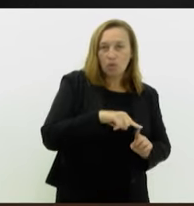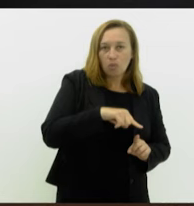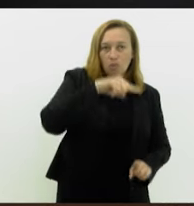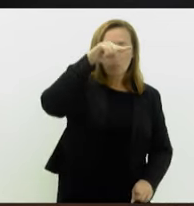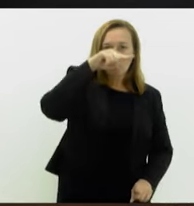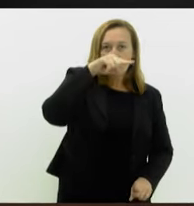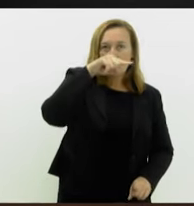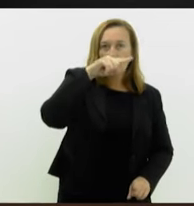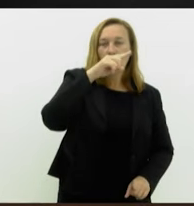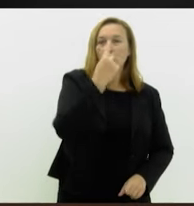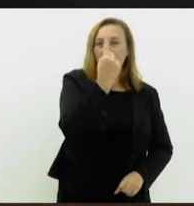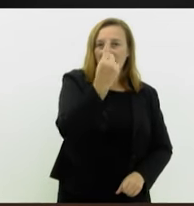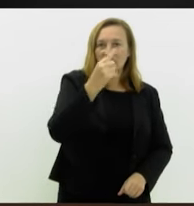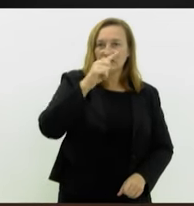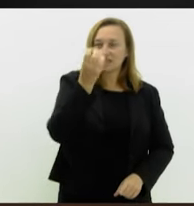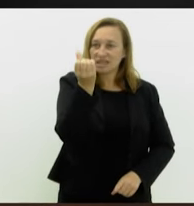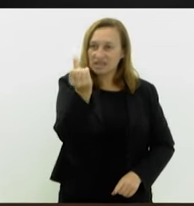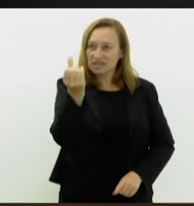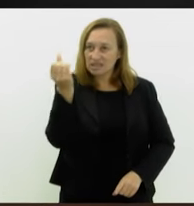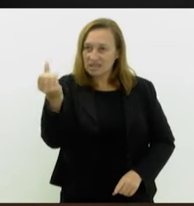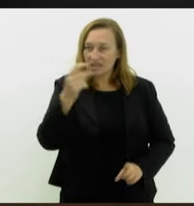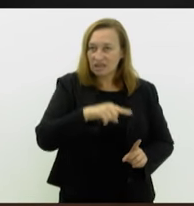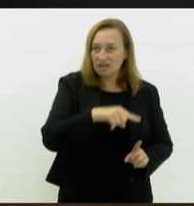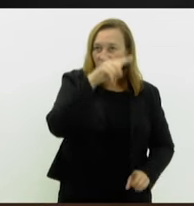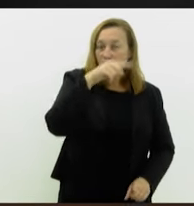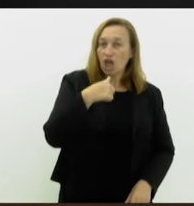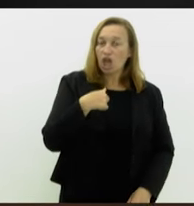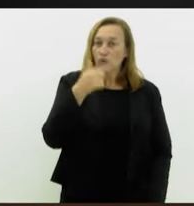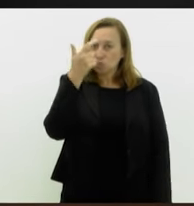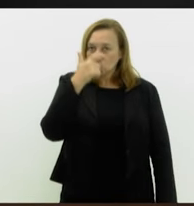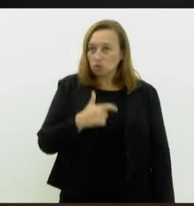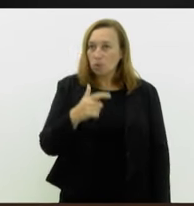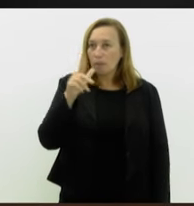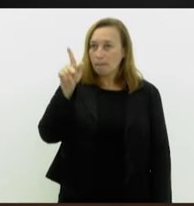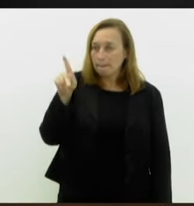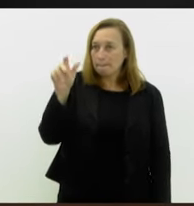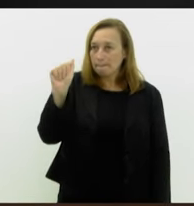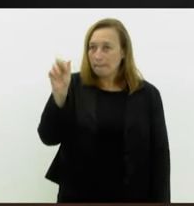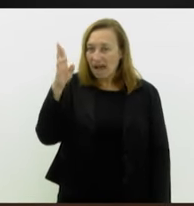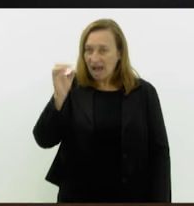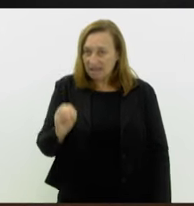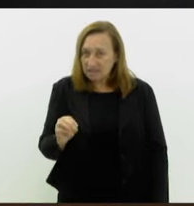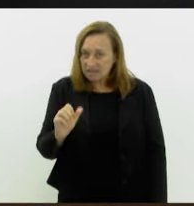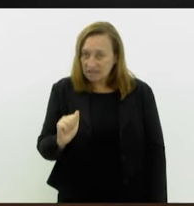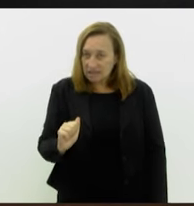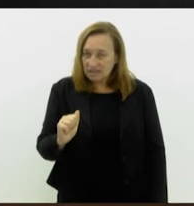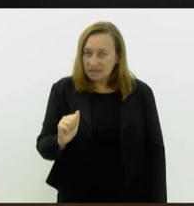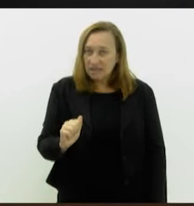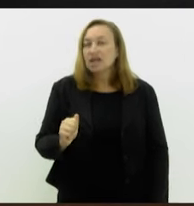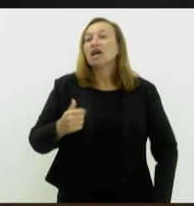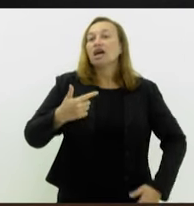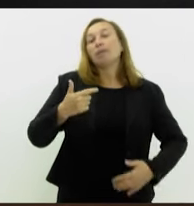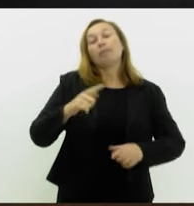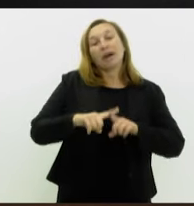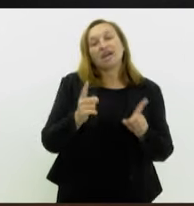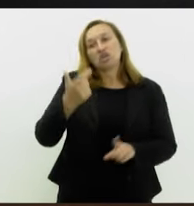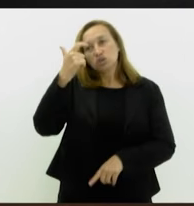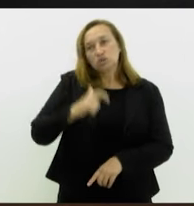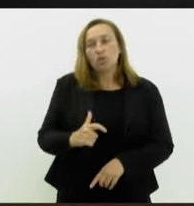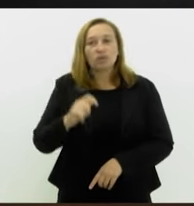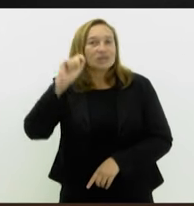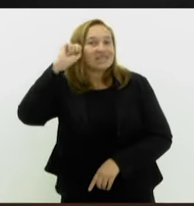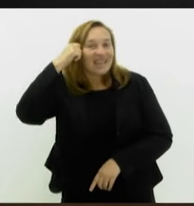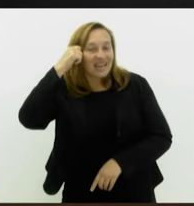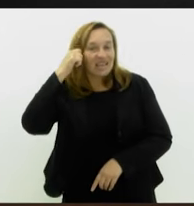altura eu sou parda mas sempre me autod declarei Negra porque sou filha de de negro é